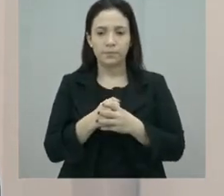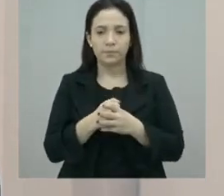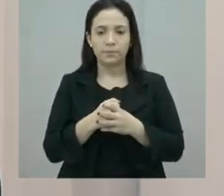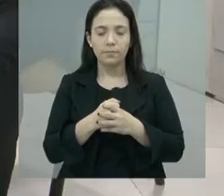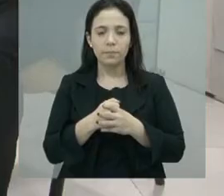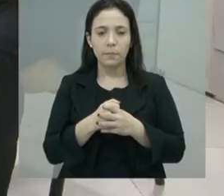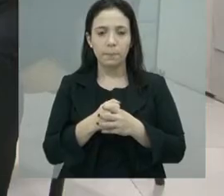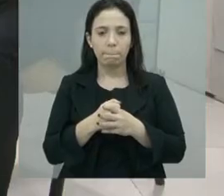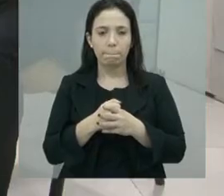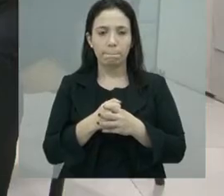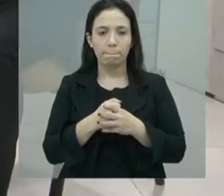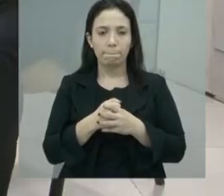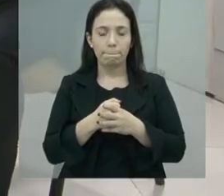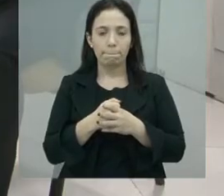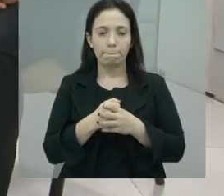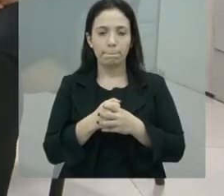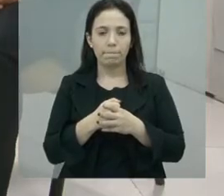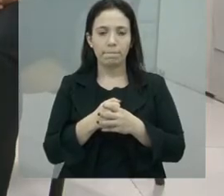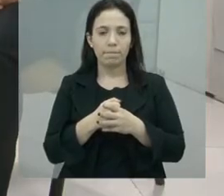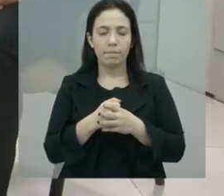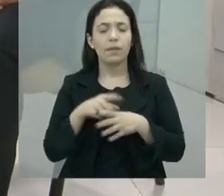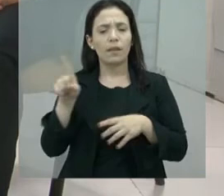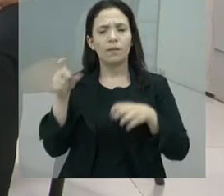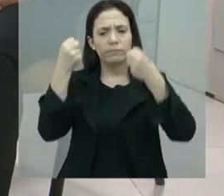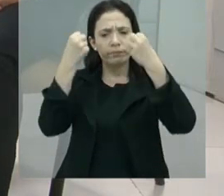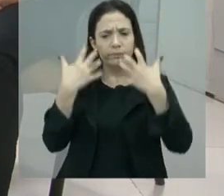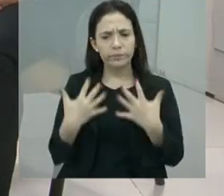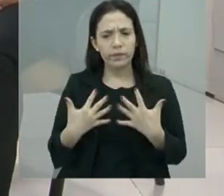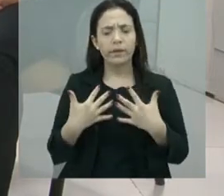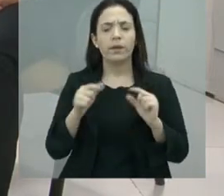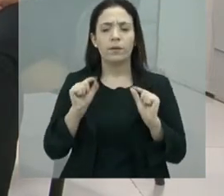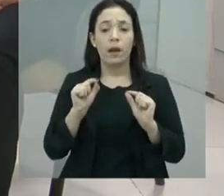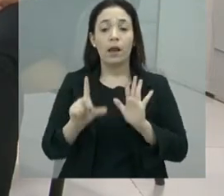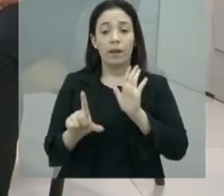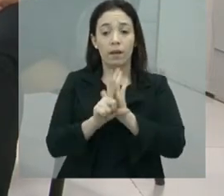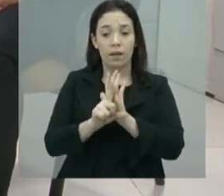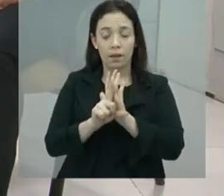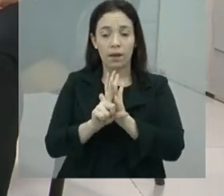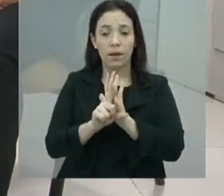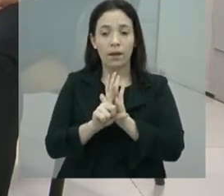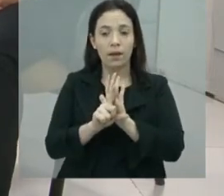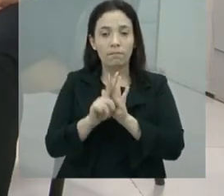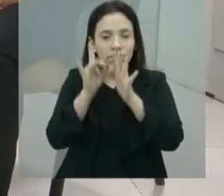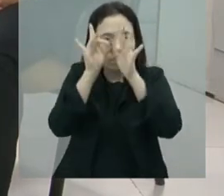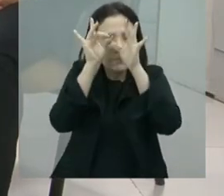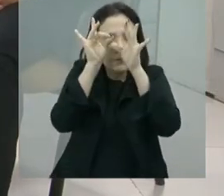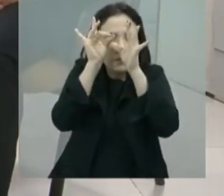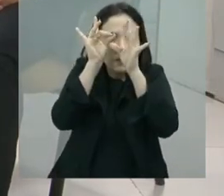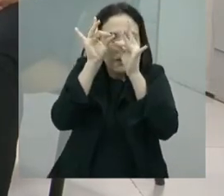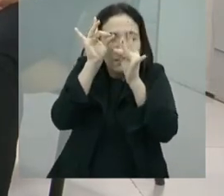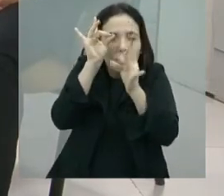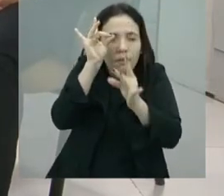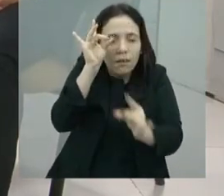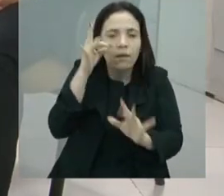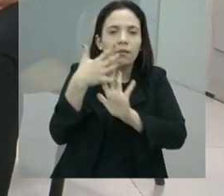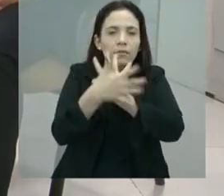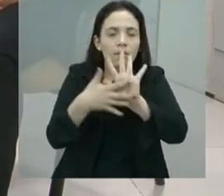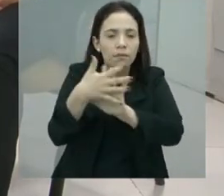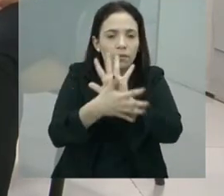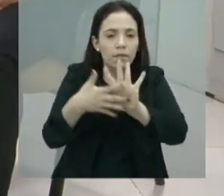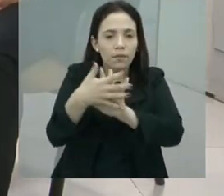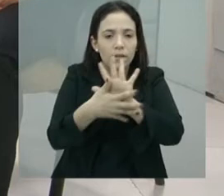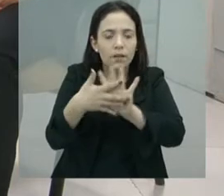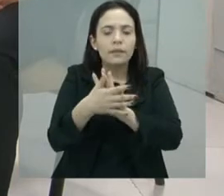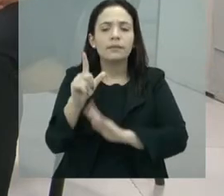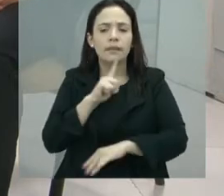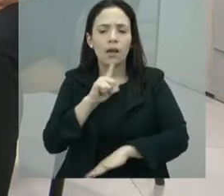criança. Agora, como o senhor acaba de explicar, é uma lei minuciosa, detalhista, né, que requer